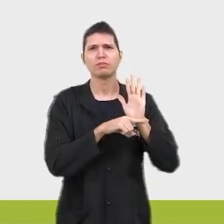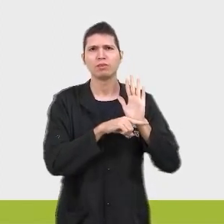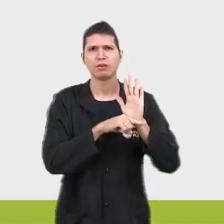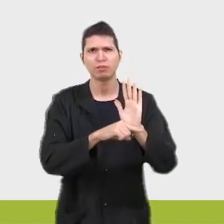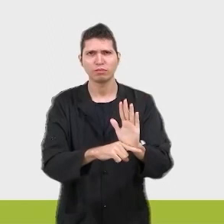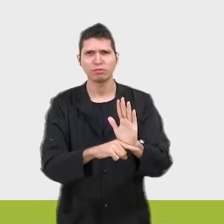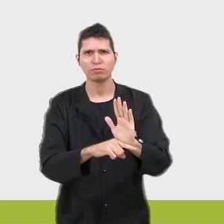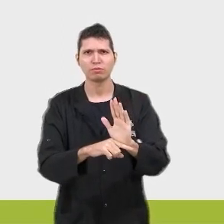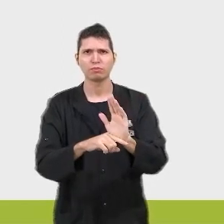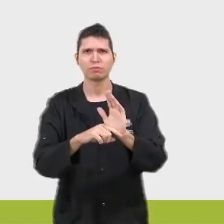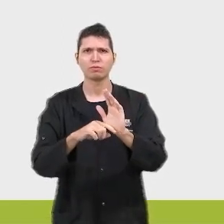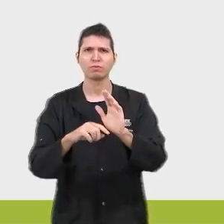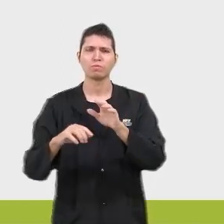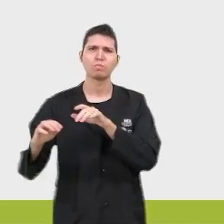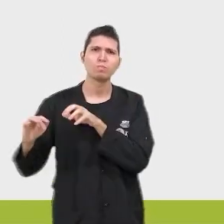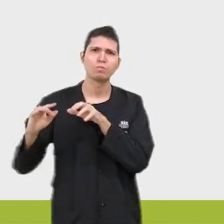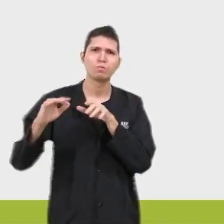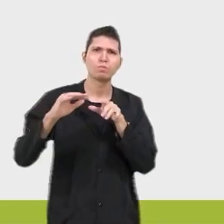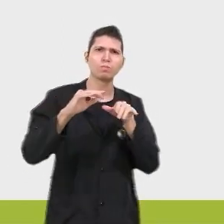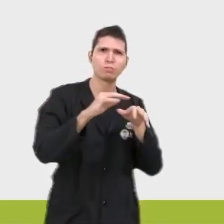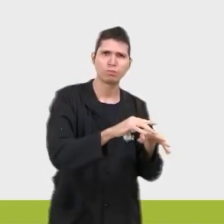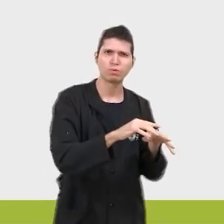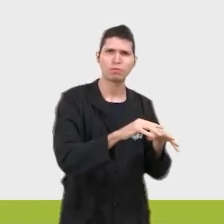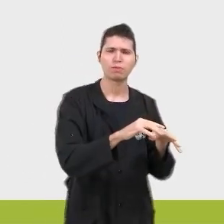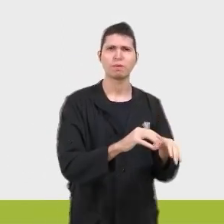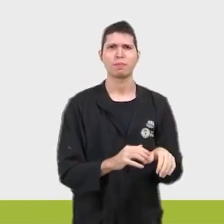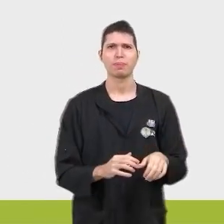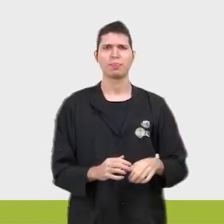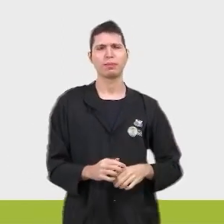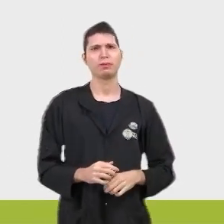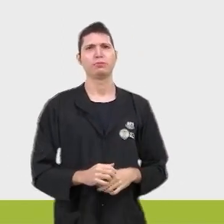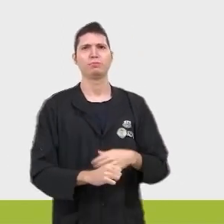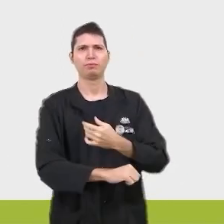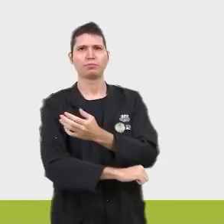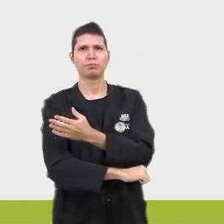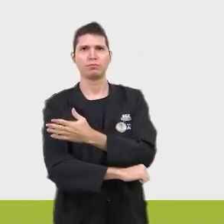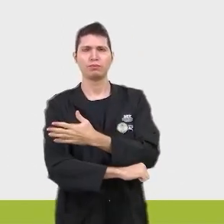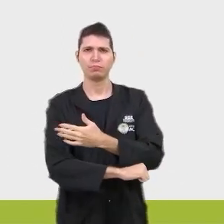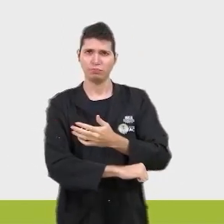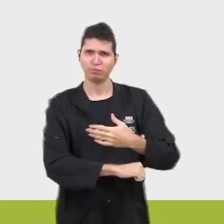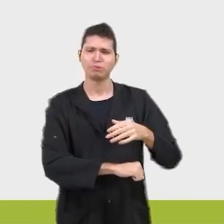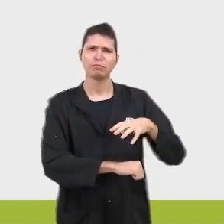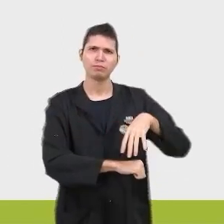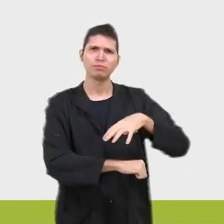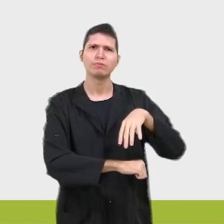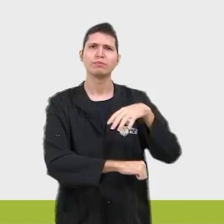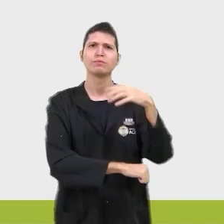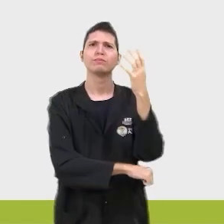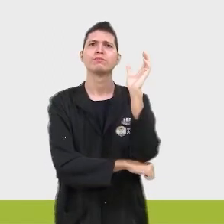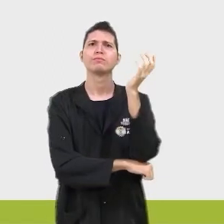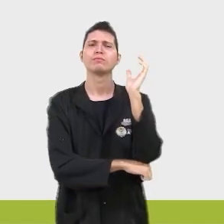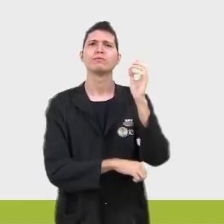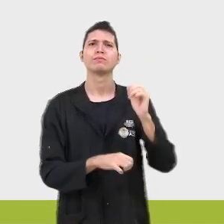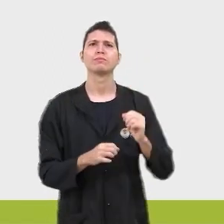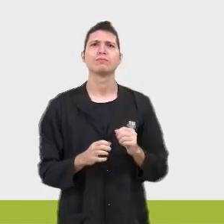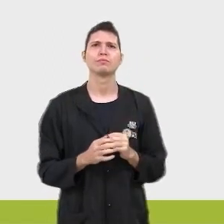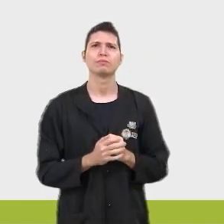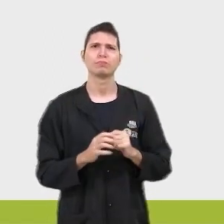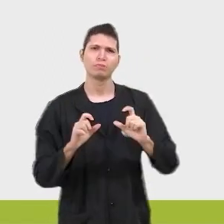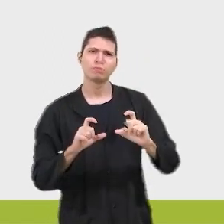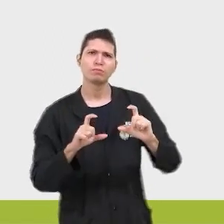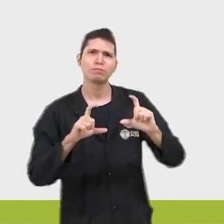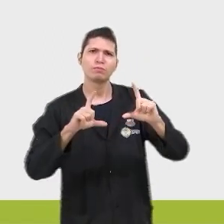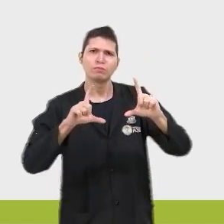o fluxo gênico, corredor ecológico está propiciando fluxo gênico. Intensifica o manejo